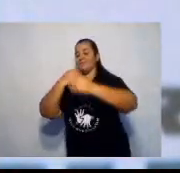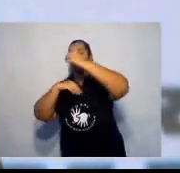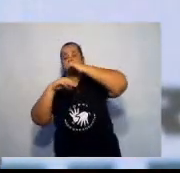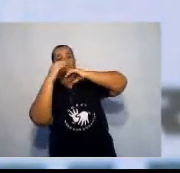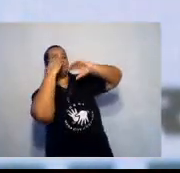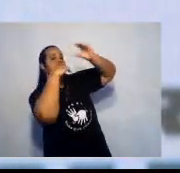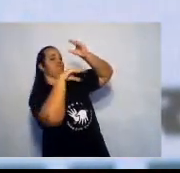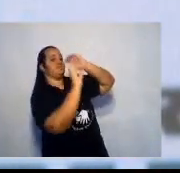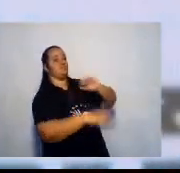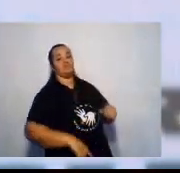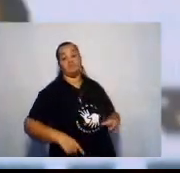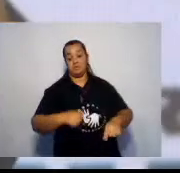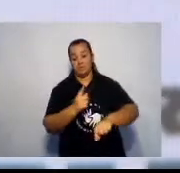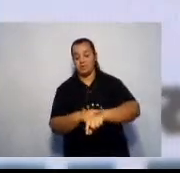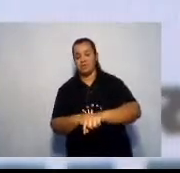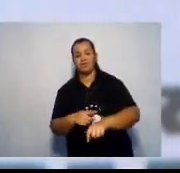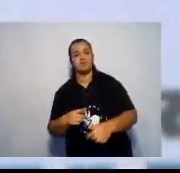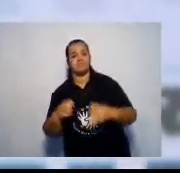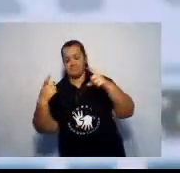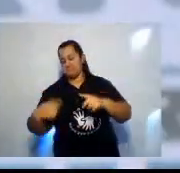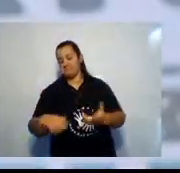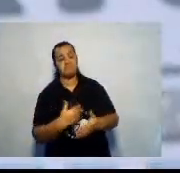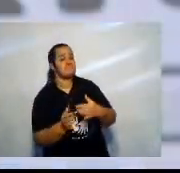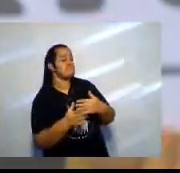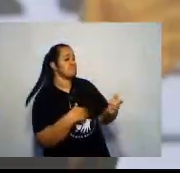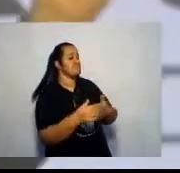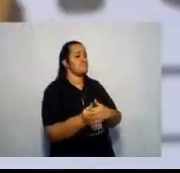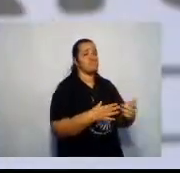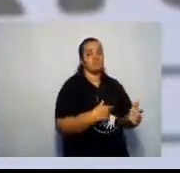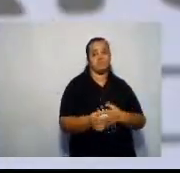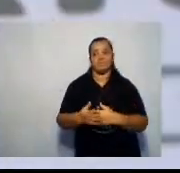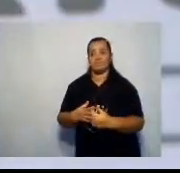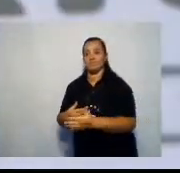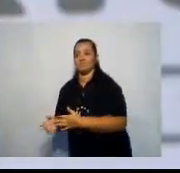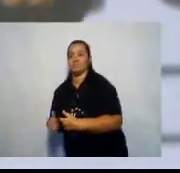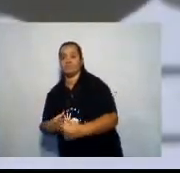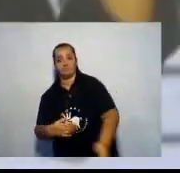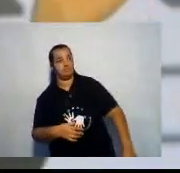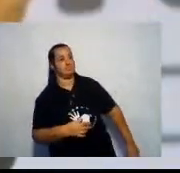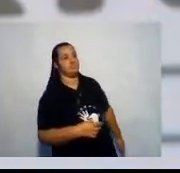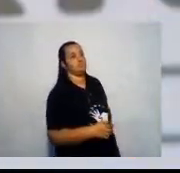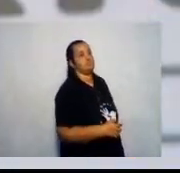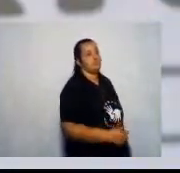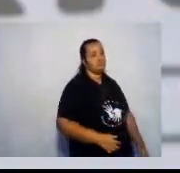Por isso cantamos a qualquer hora, em qualquer